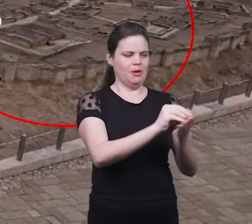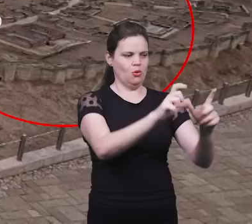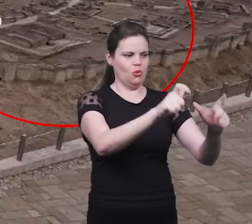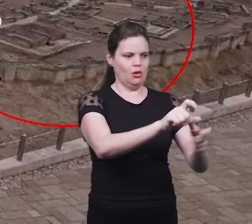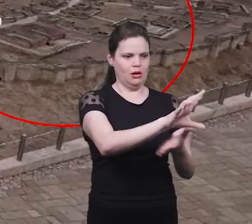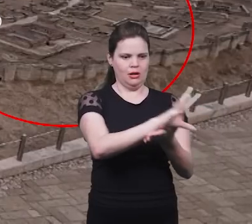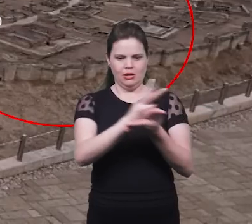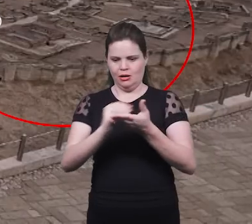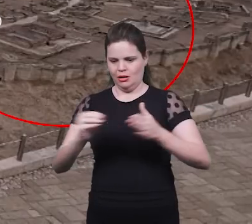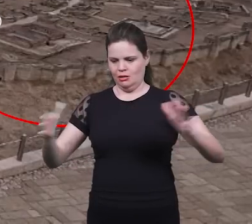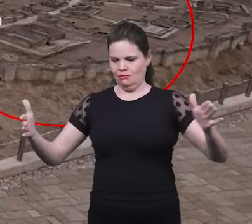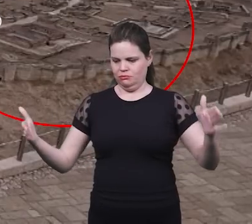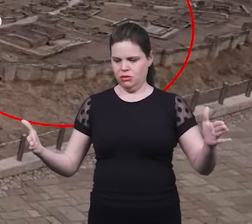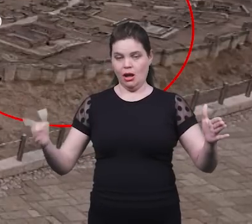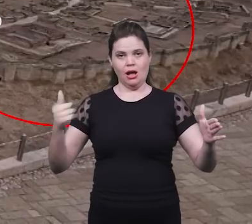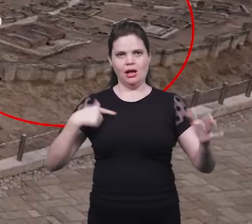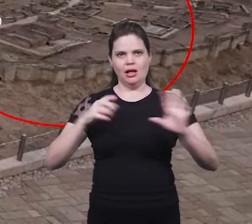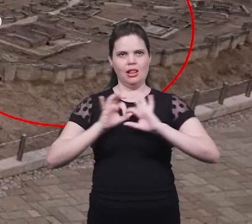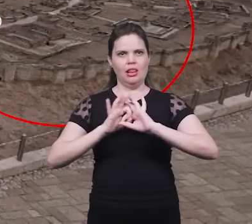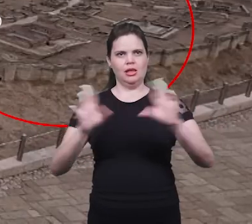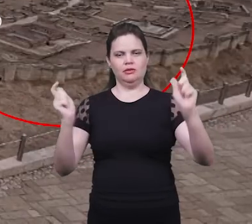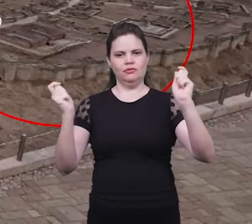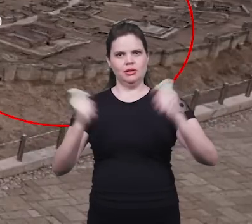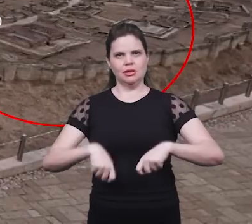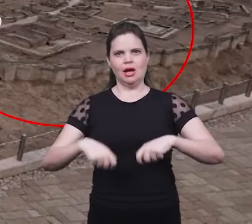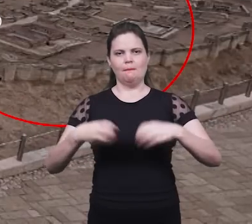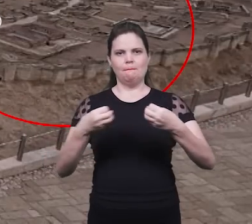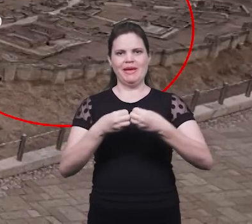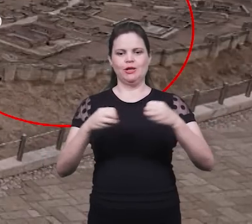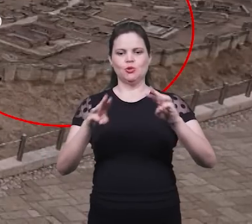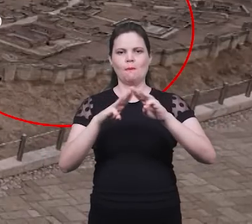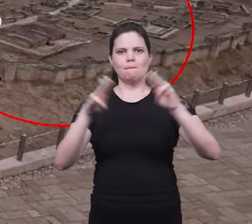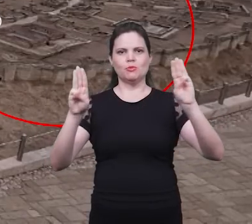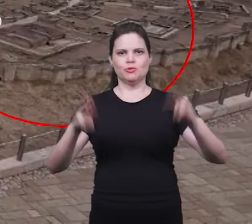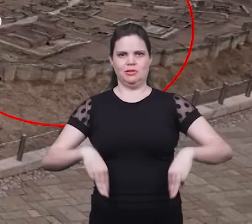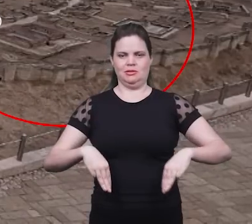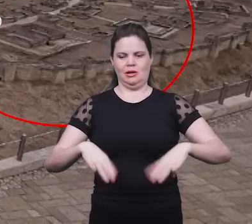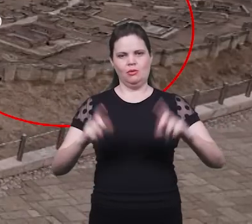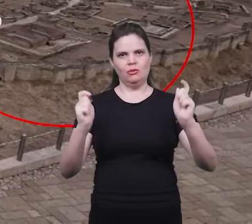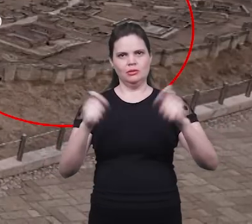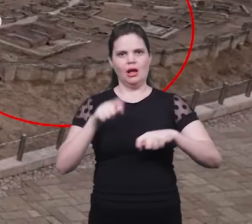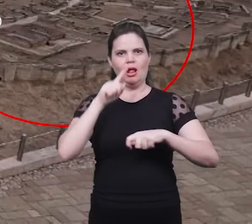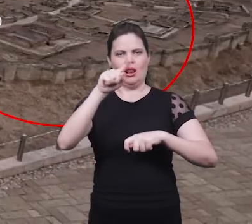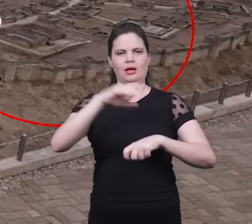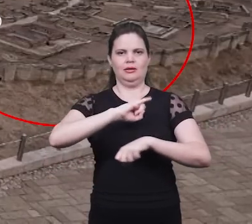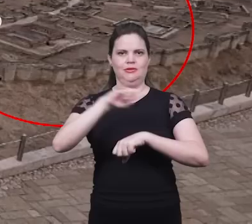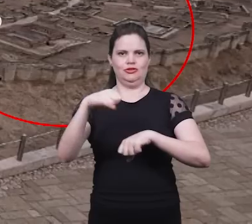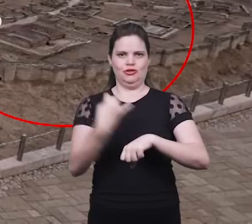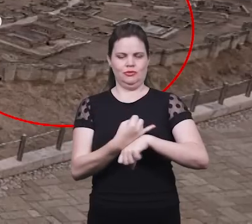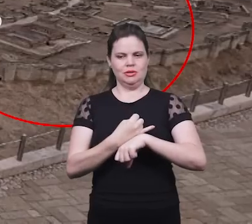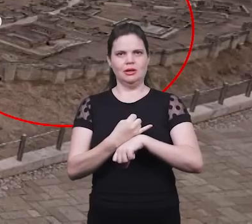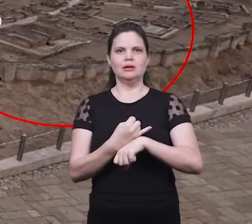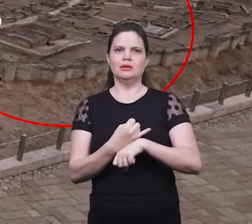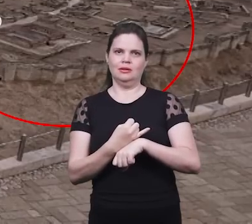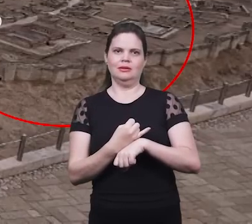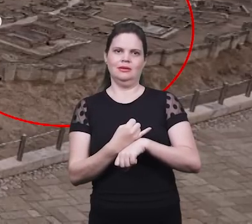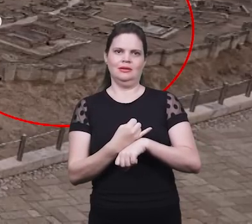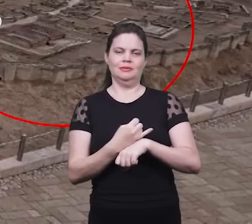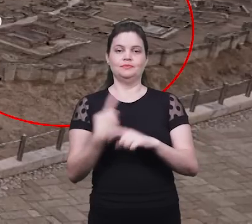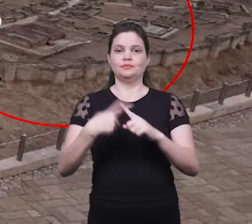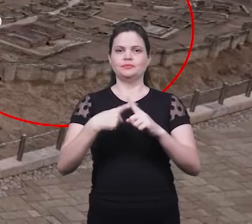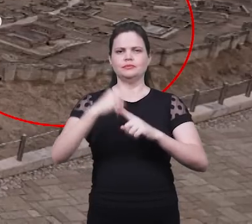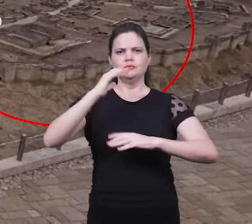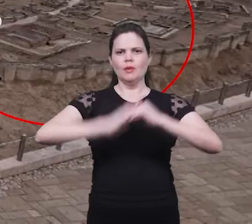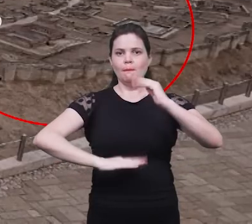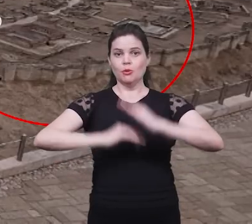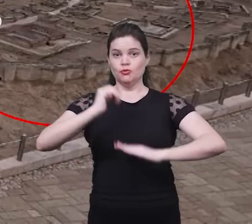fica ao ar livre lá próximo ao Museu de Arqueologia de Jerusalém. Então é uma maquete